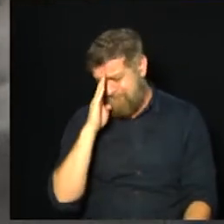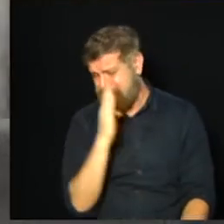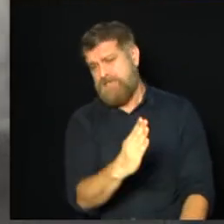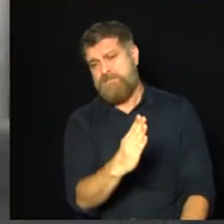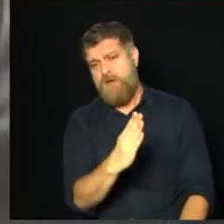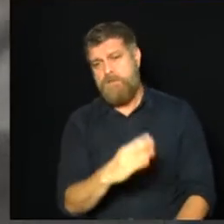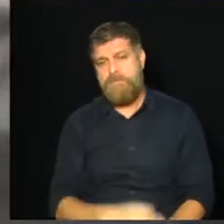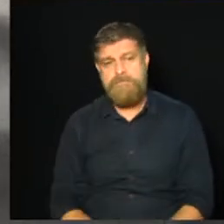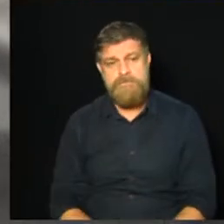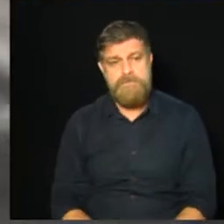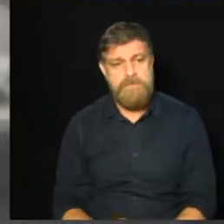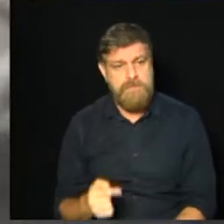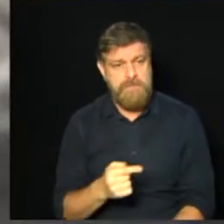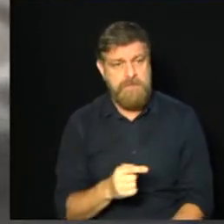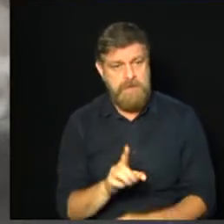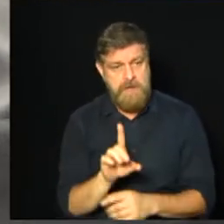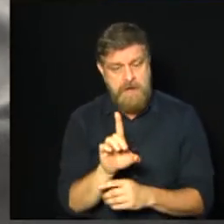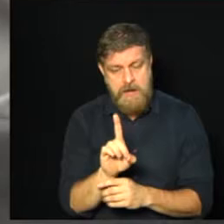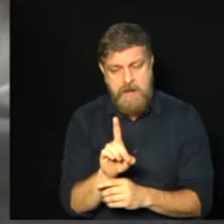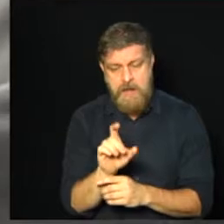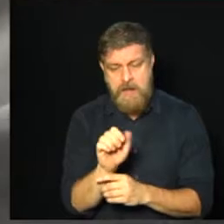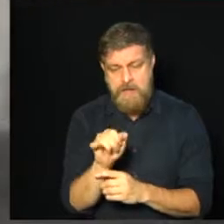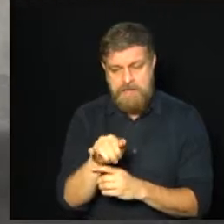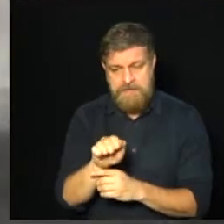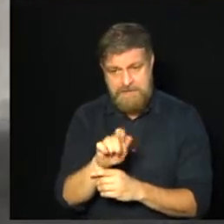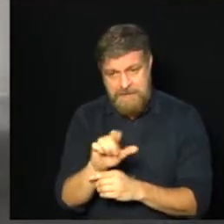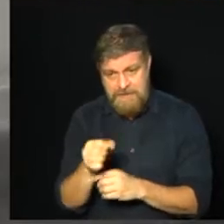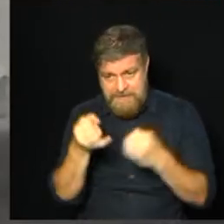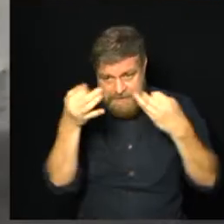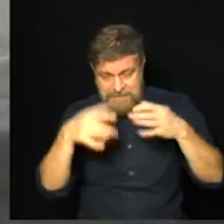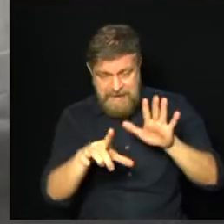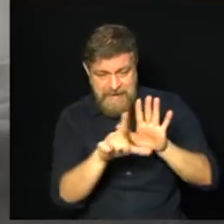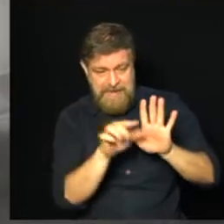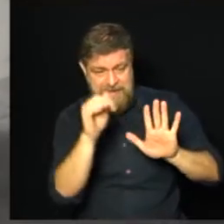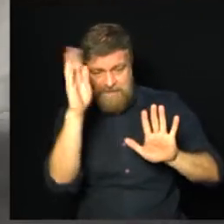Eu queria só que a doutora Daniela falasse sobre a legislação federal, o que